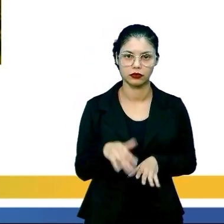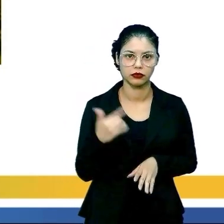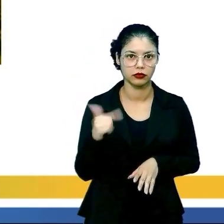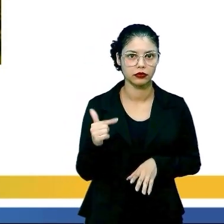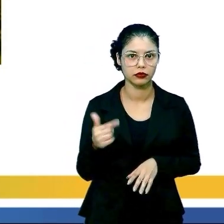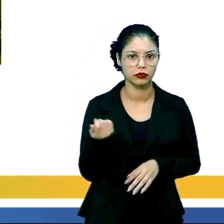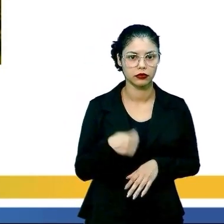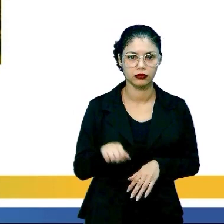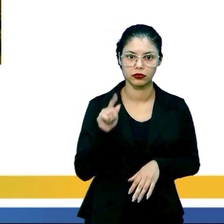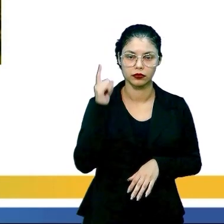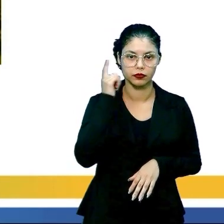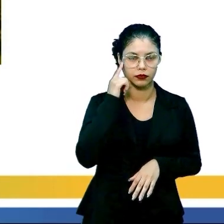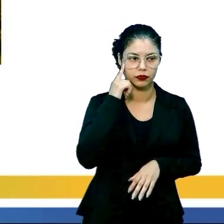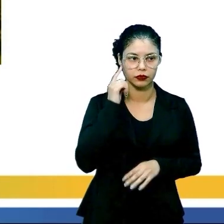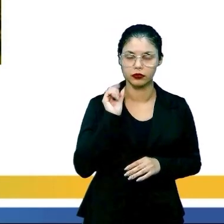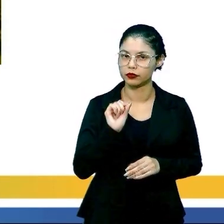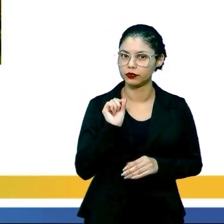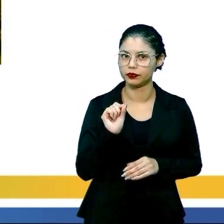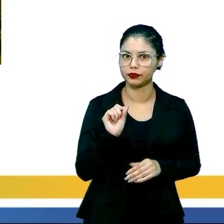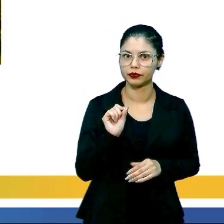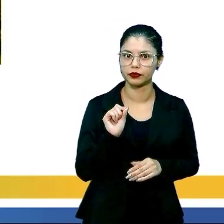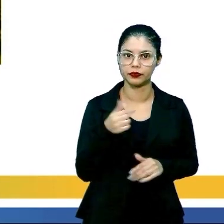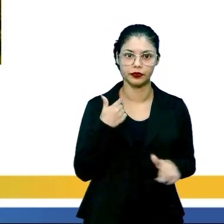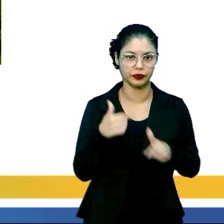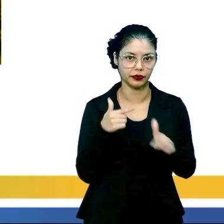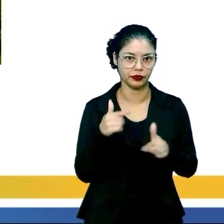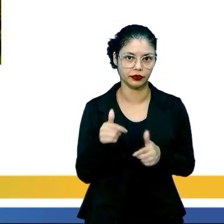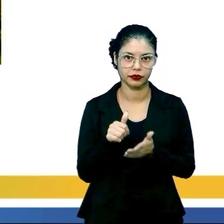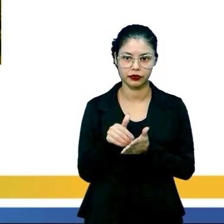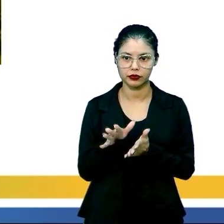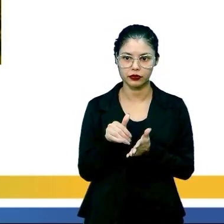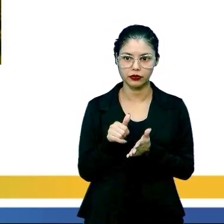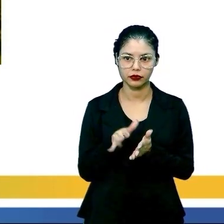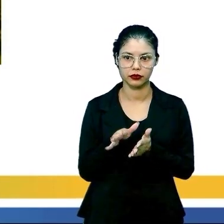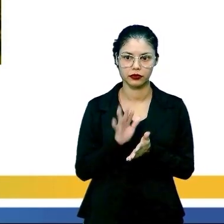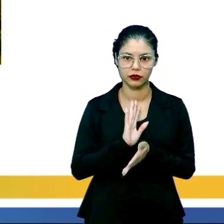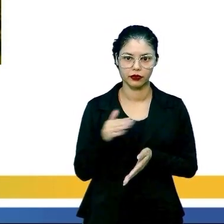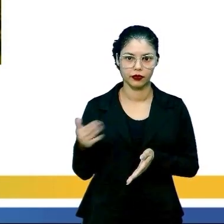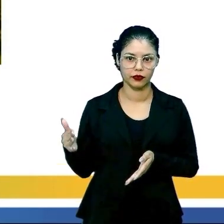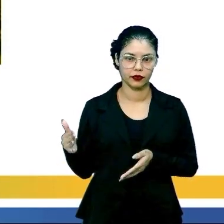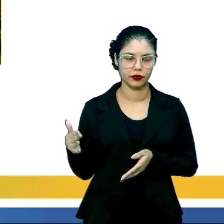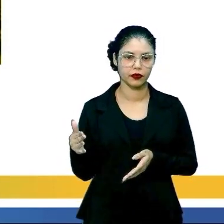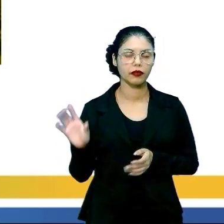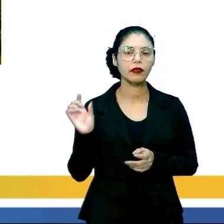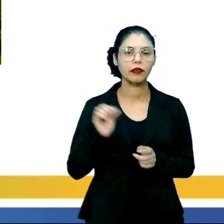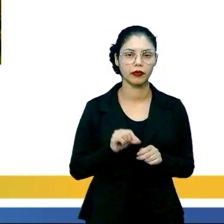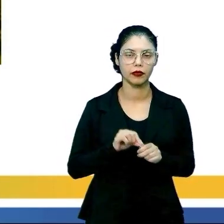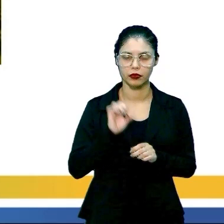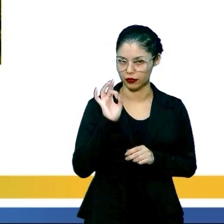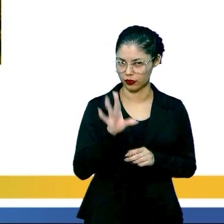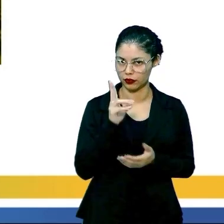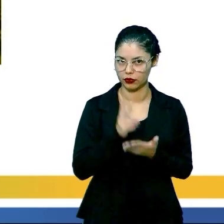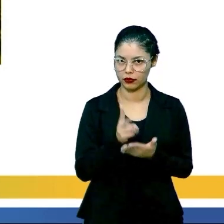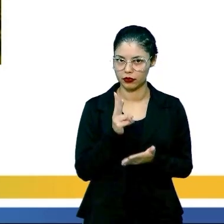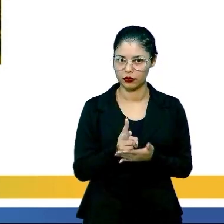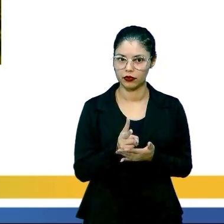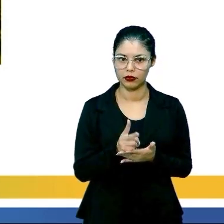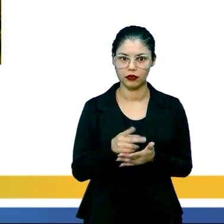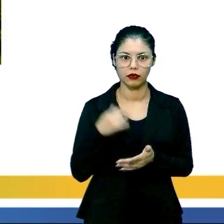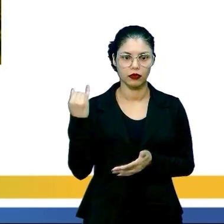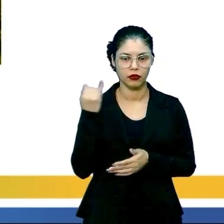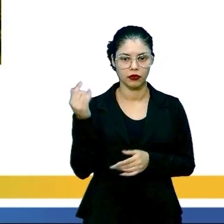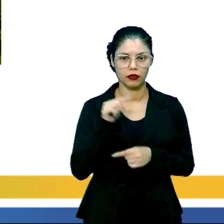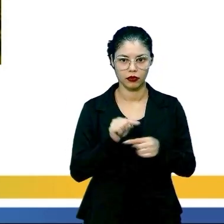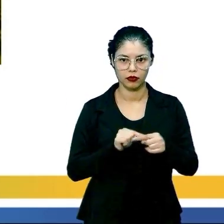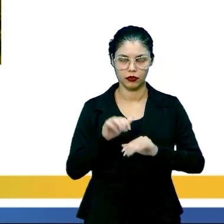se precisava pensar, porque o operário ele se torna descartável quando ele realiza apenas a mesma função, que é